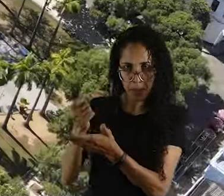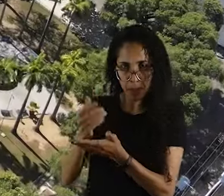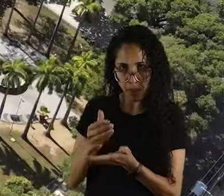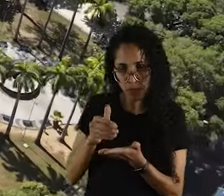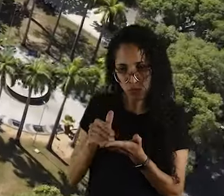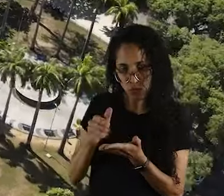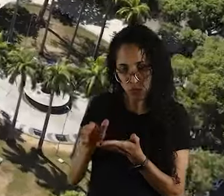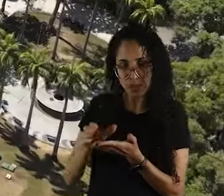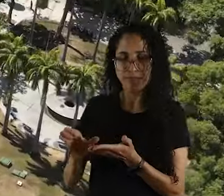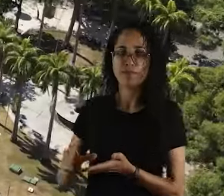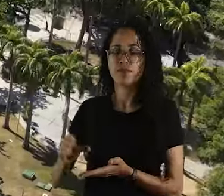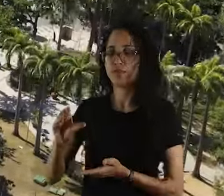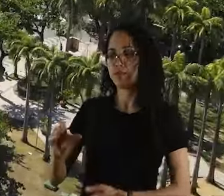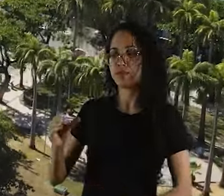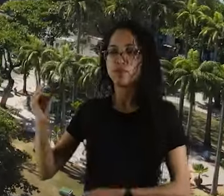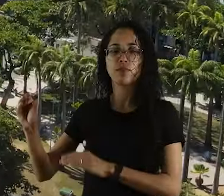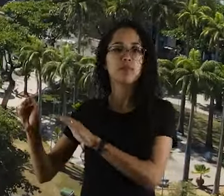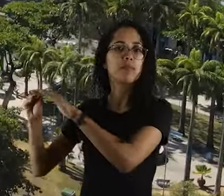que sobra eu coloco na poupança.